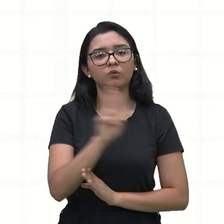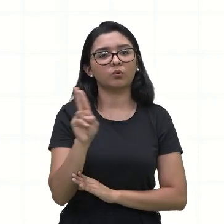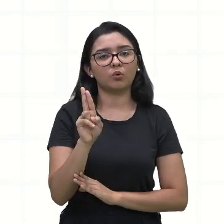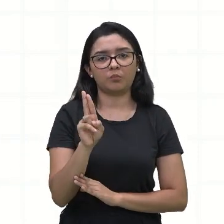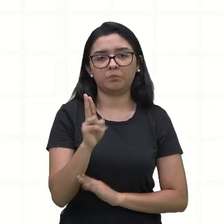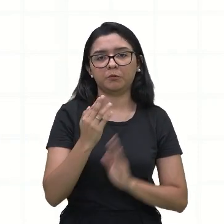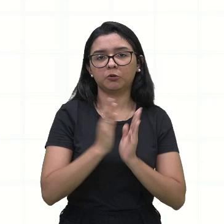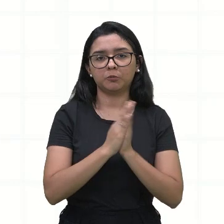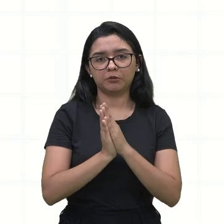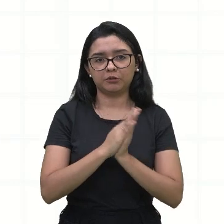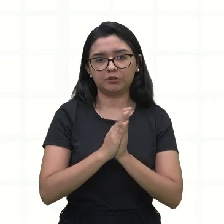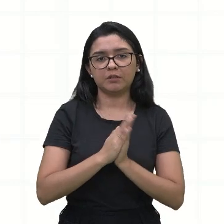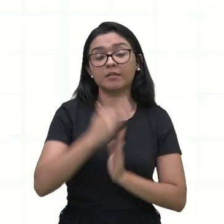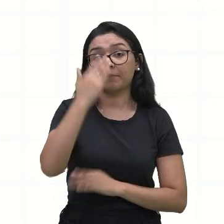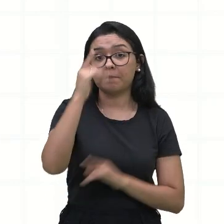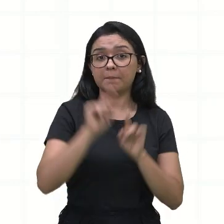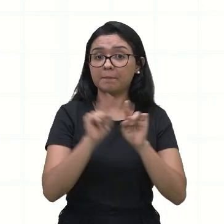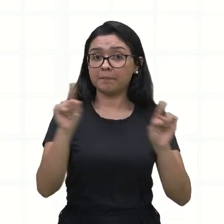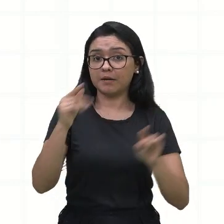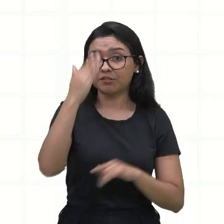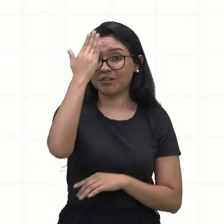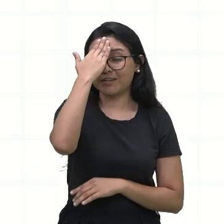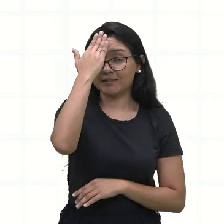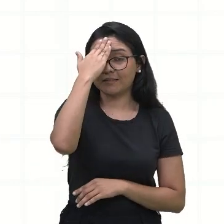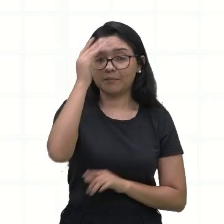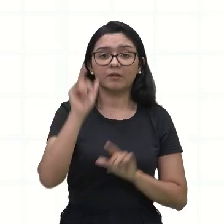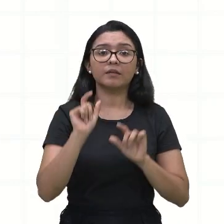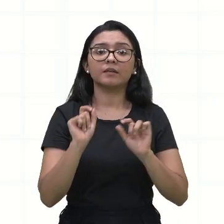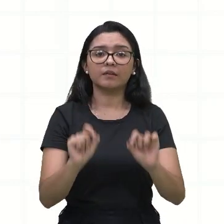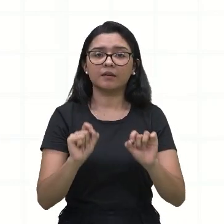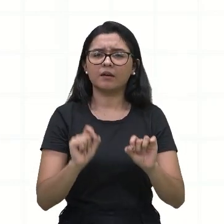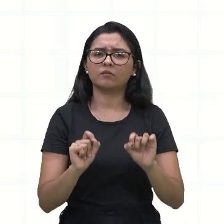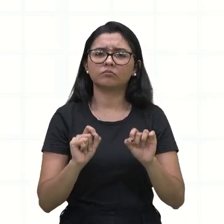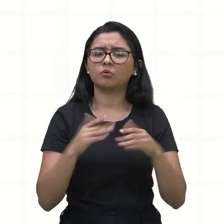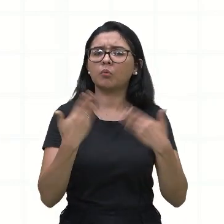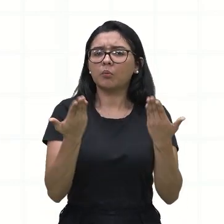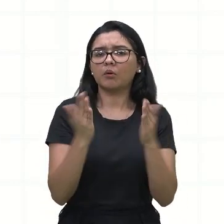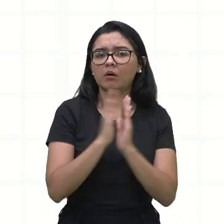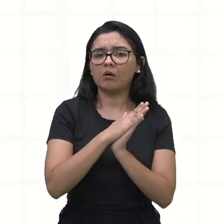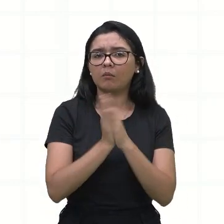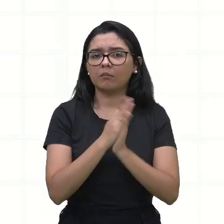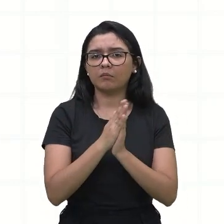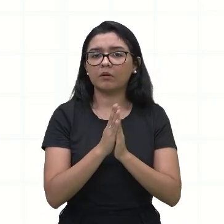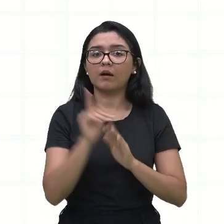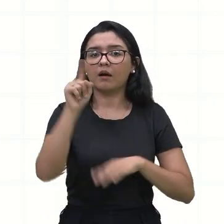Já se sabe aqui que é bambolê. Para não ficar repetindo e